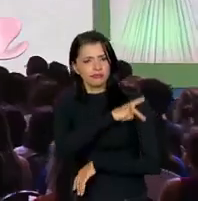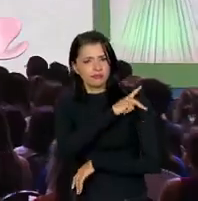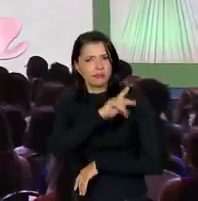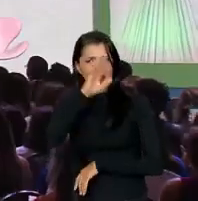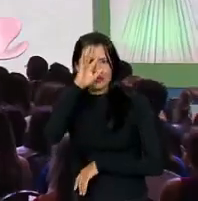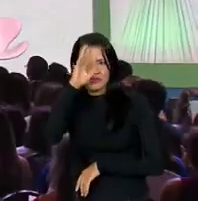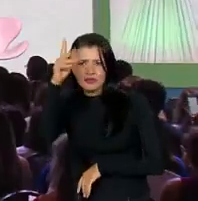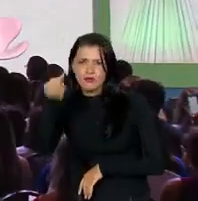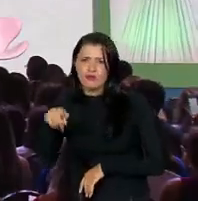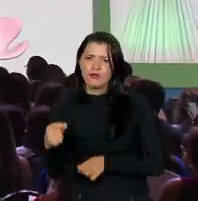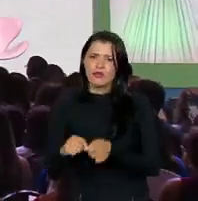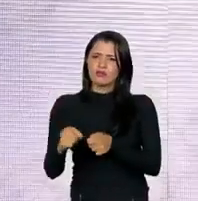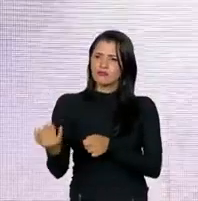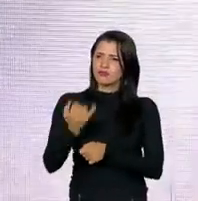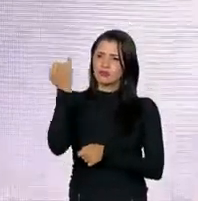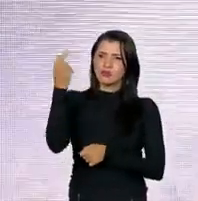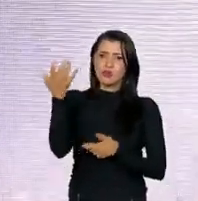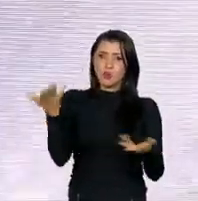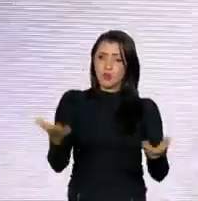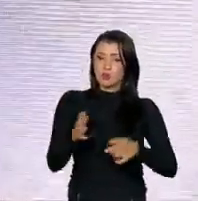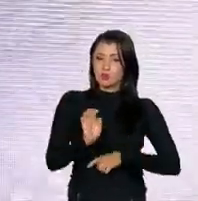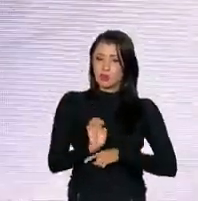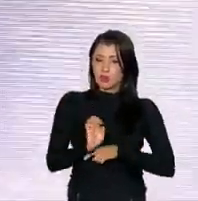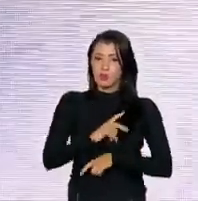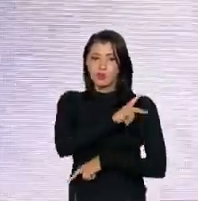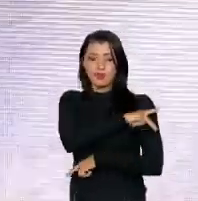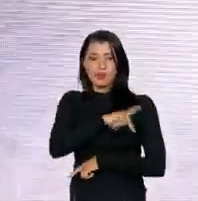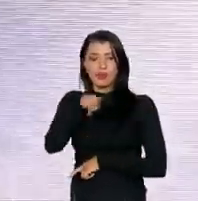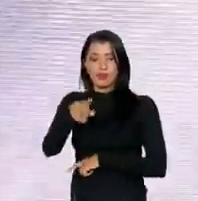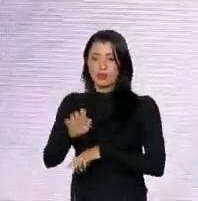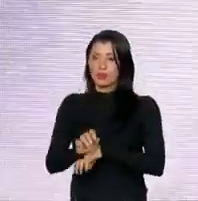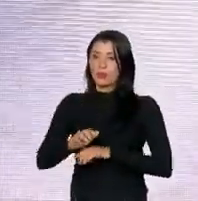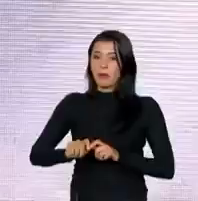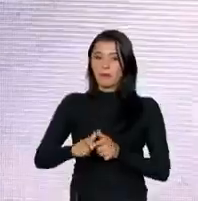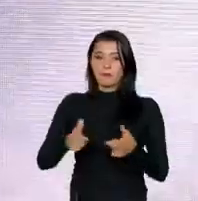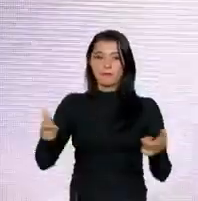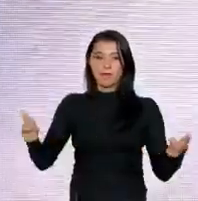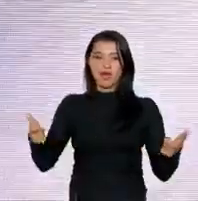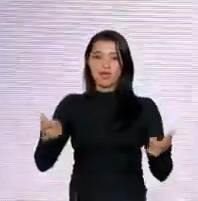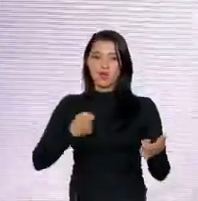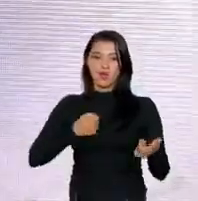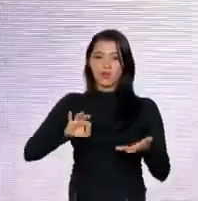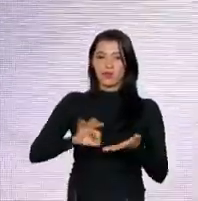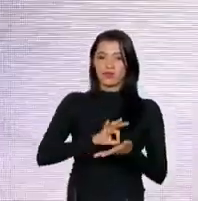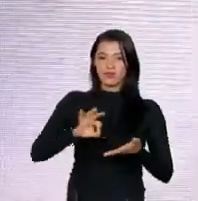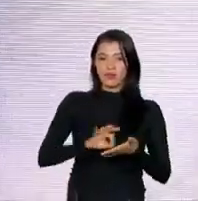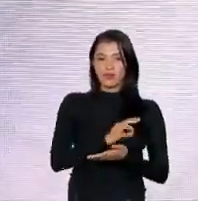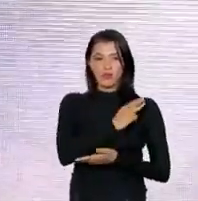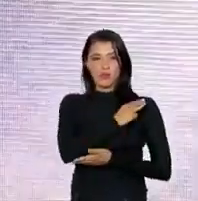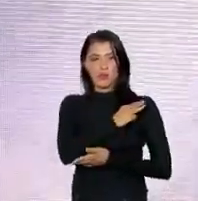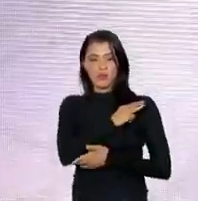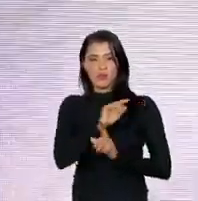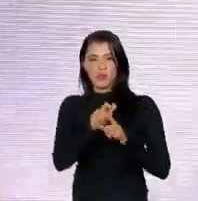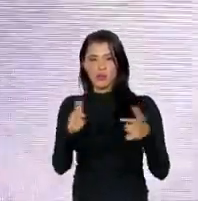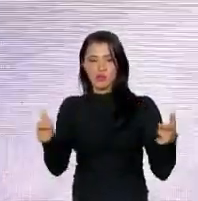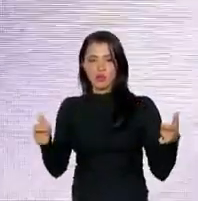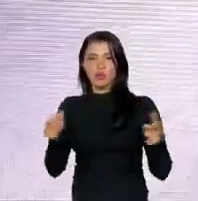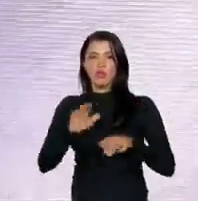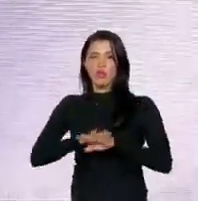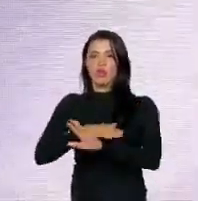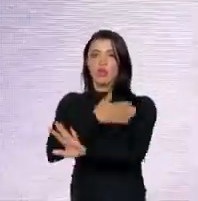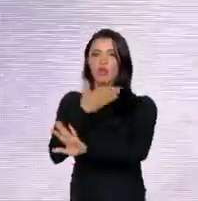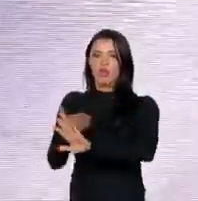importante. O Piauí hoje é o estado do Brasil que tem o maior número de matrículas do ensino médio, tempo integral,